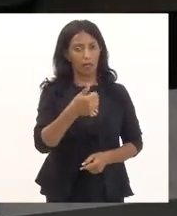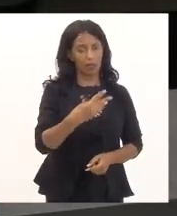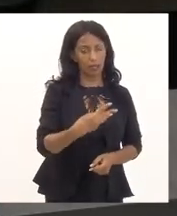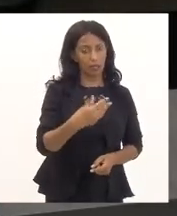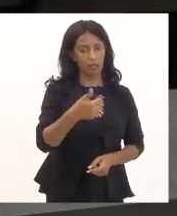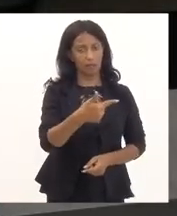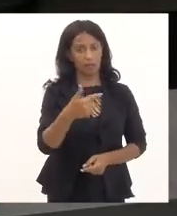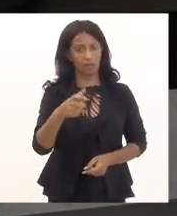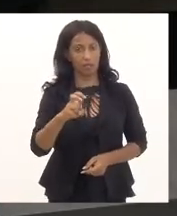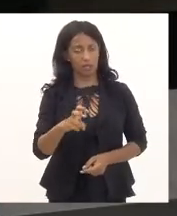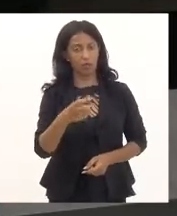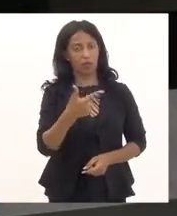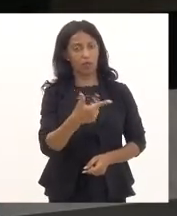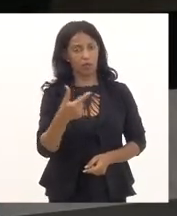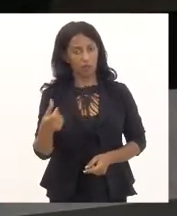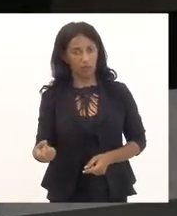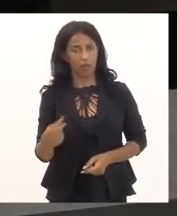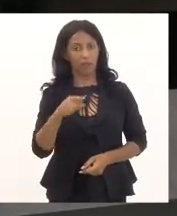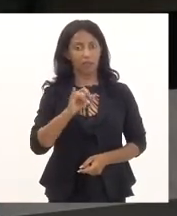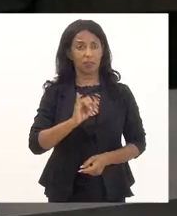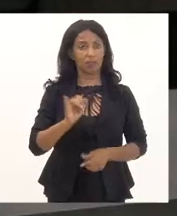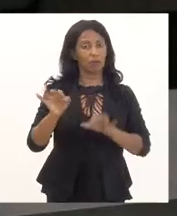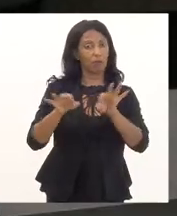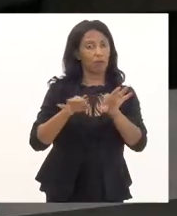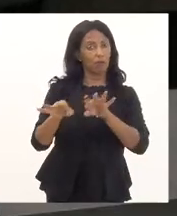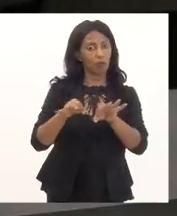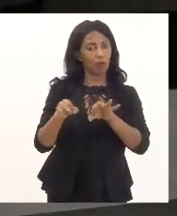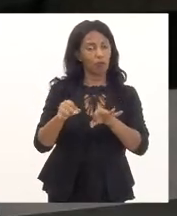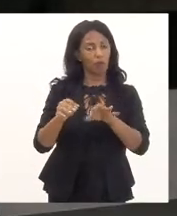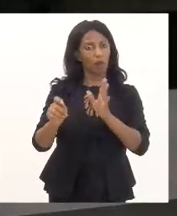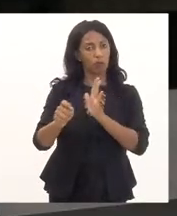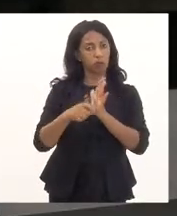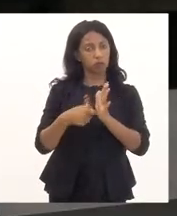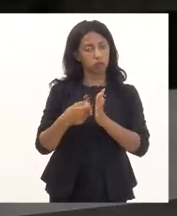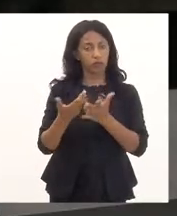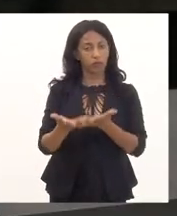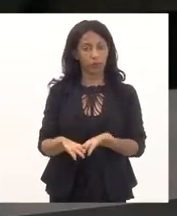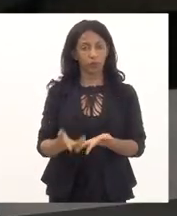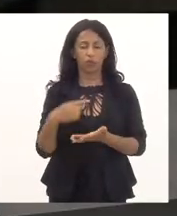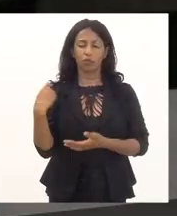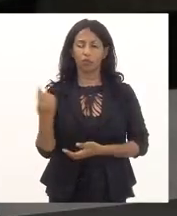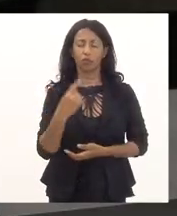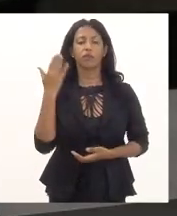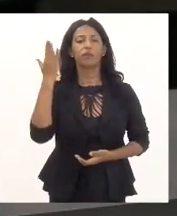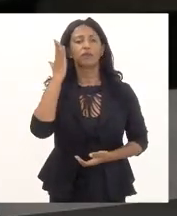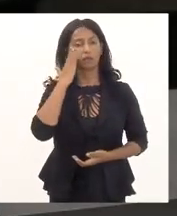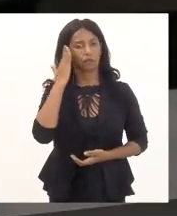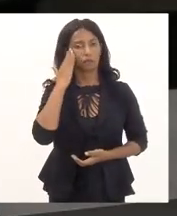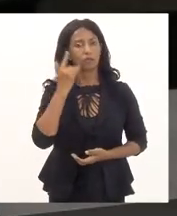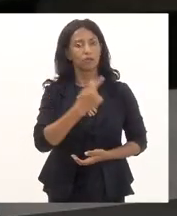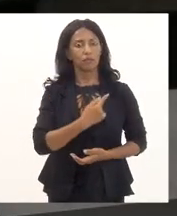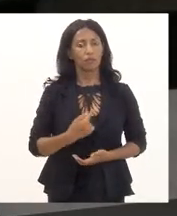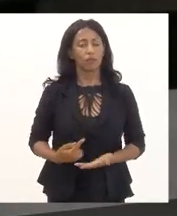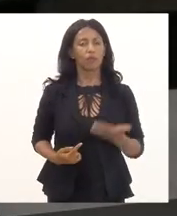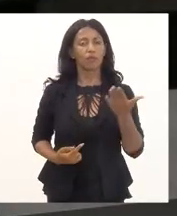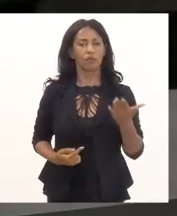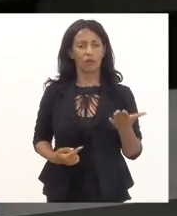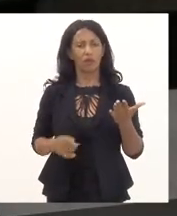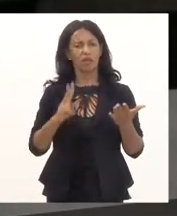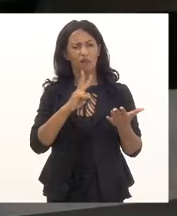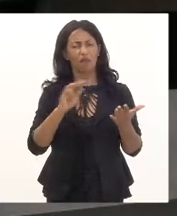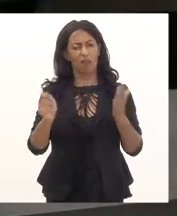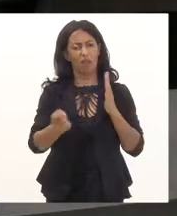1325 e a 1326. E se for um projeto autorizativo, nós sabemos que o governador